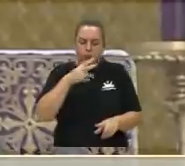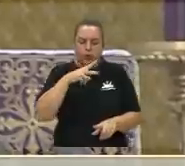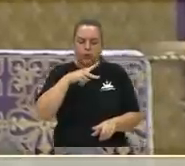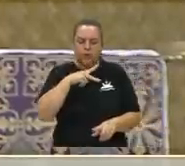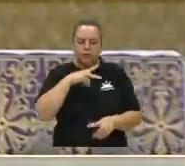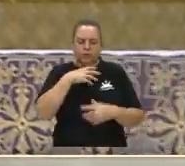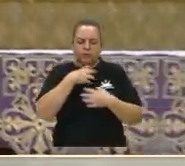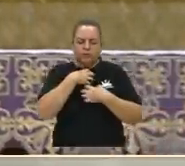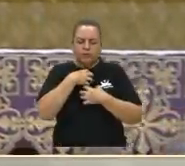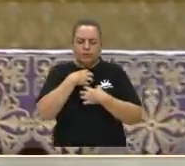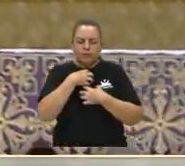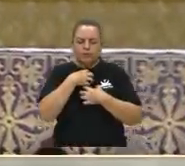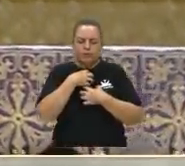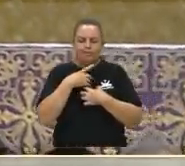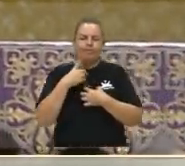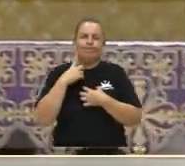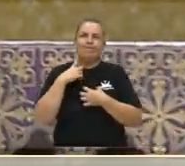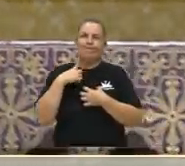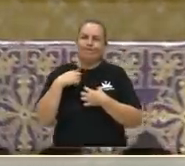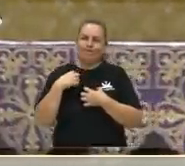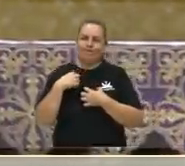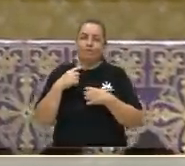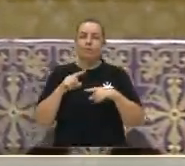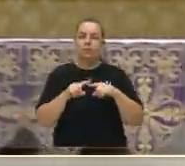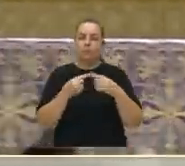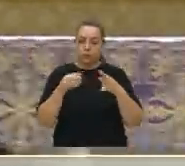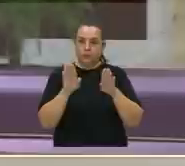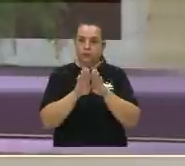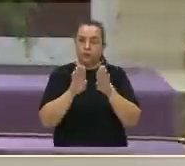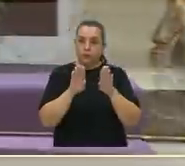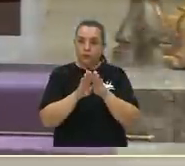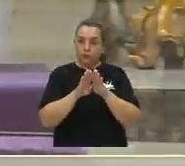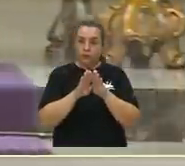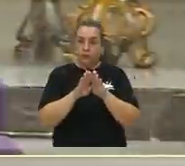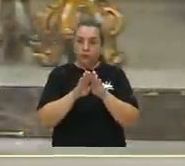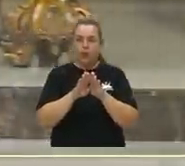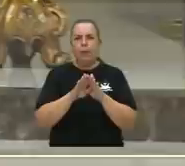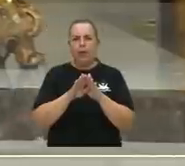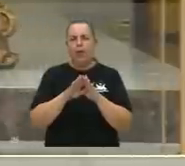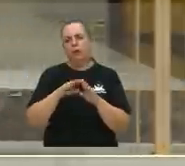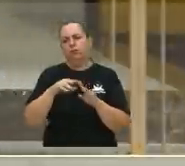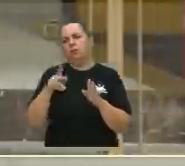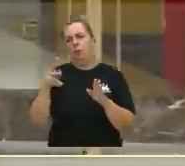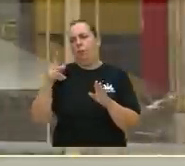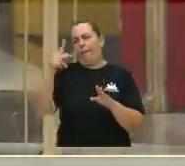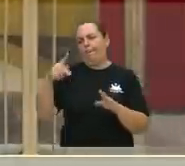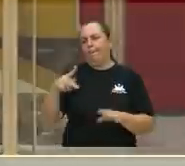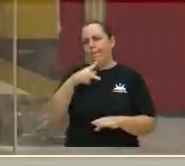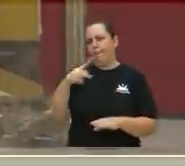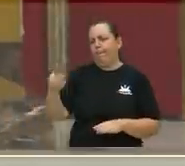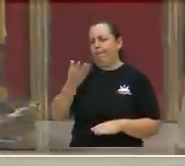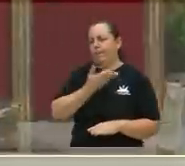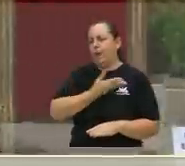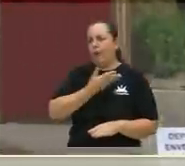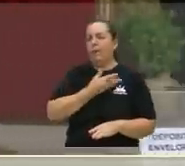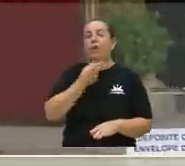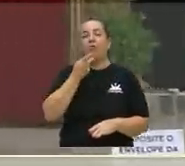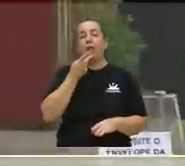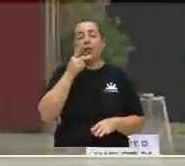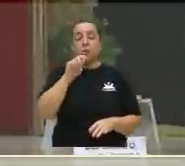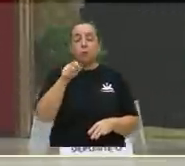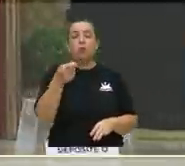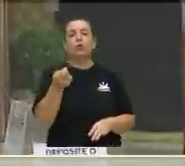mas tudo bem e a partir do próprio santo padre o papa e dizendo